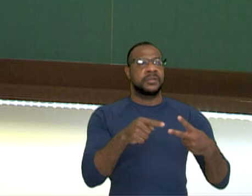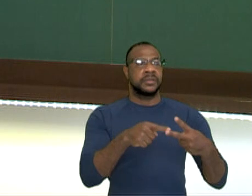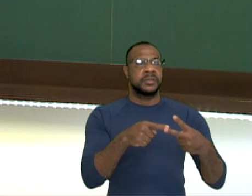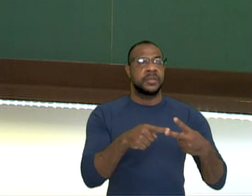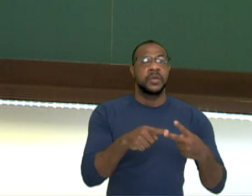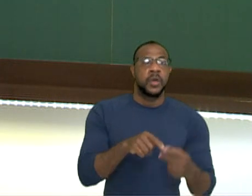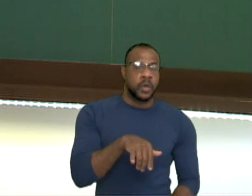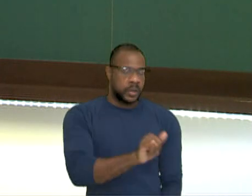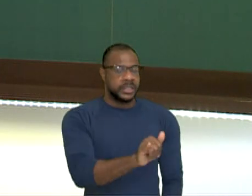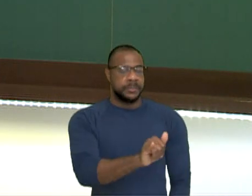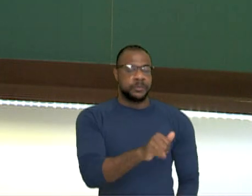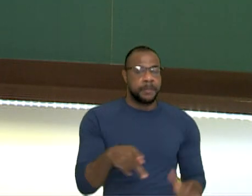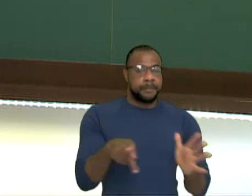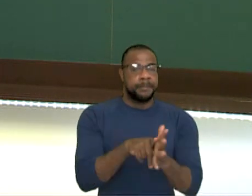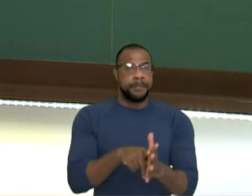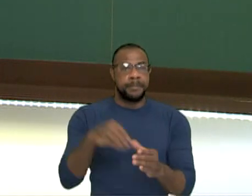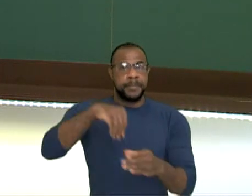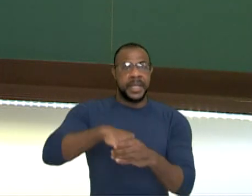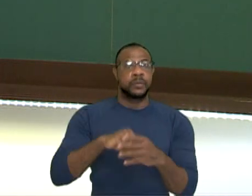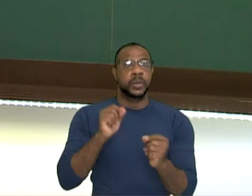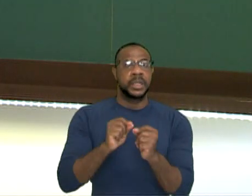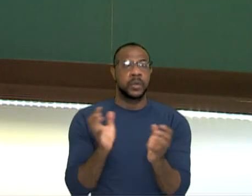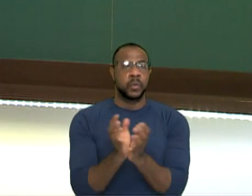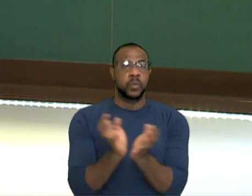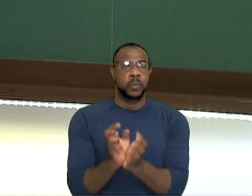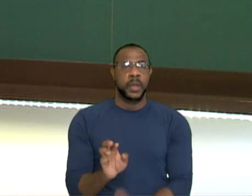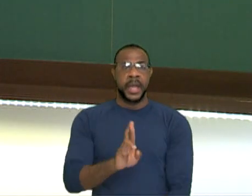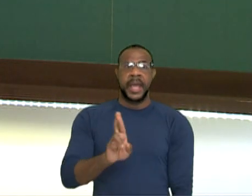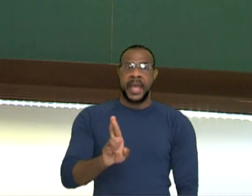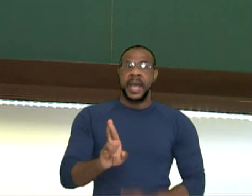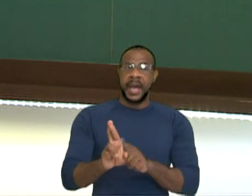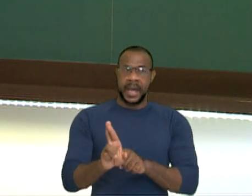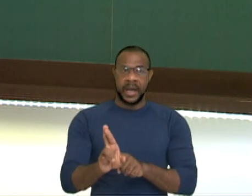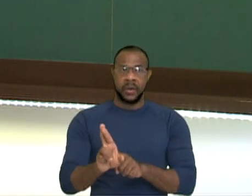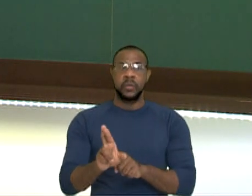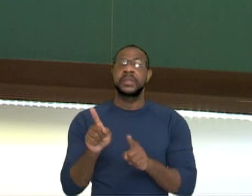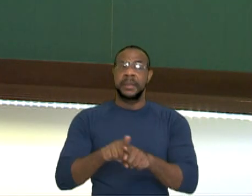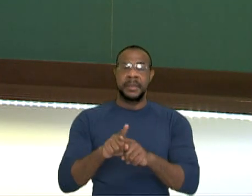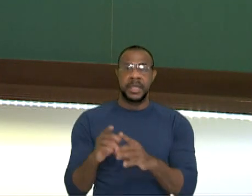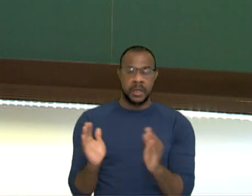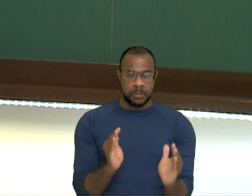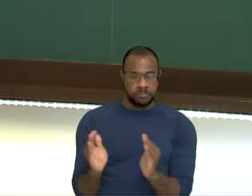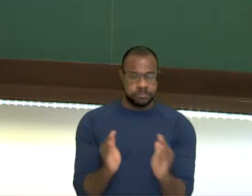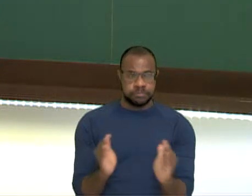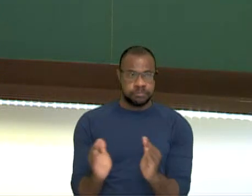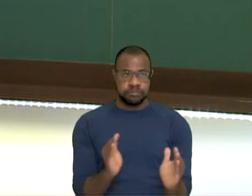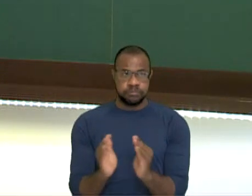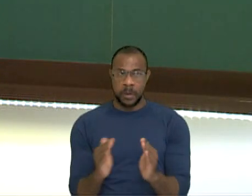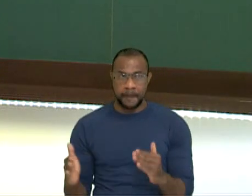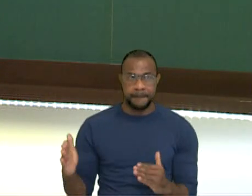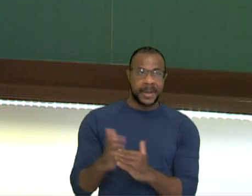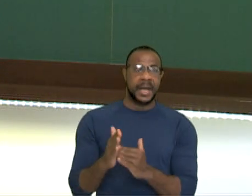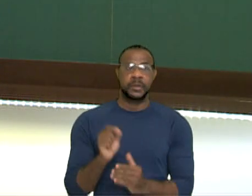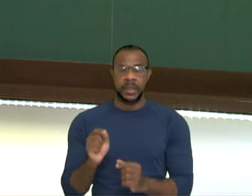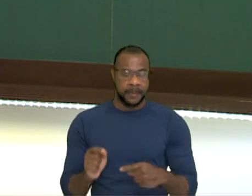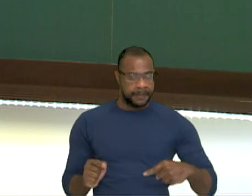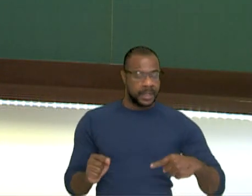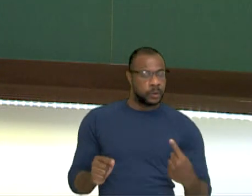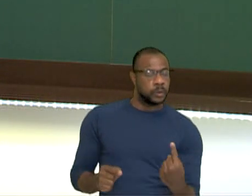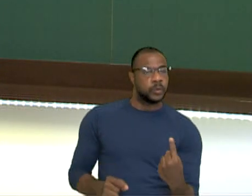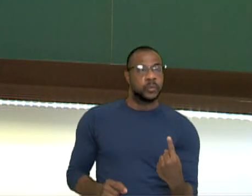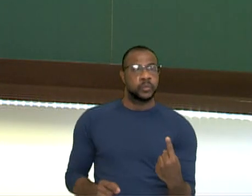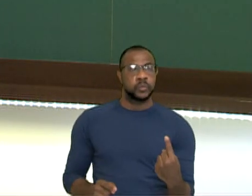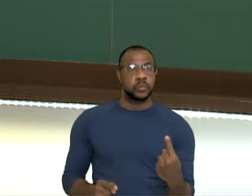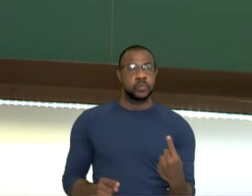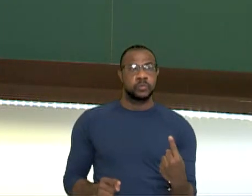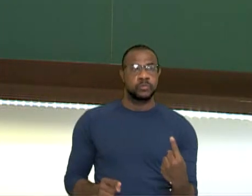Aonde y pertence aos reais, tal que o seu intervalo, o seu ponto máximo é -1, e